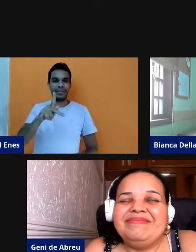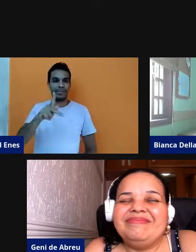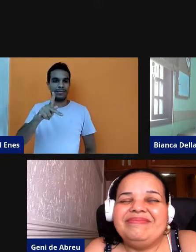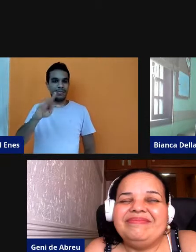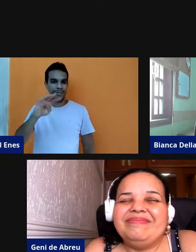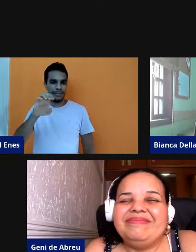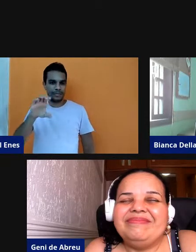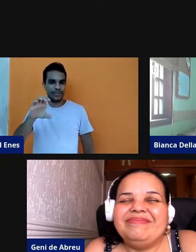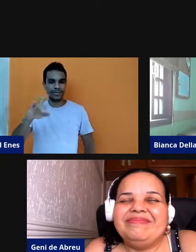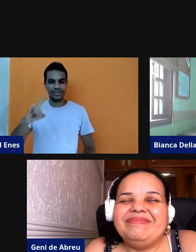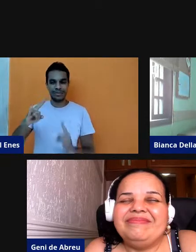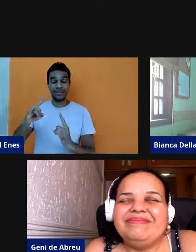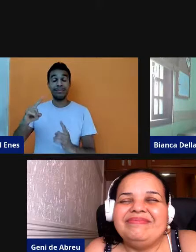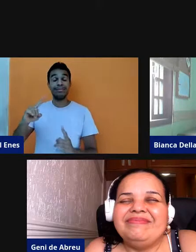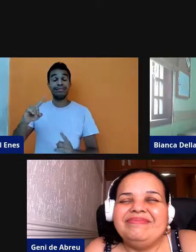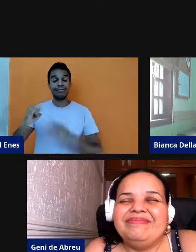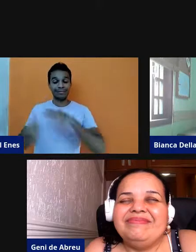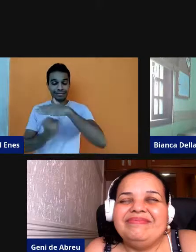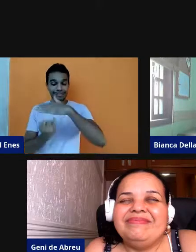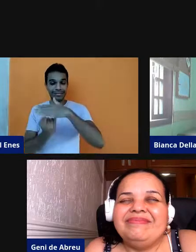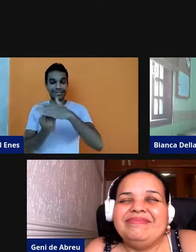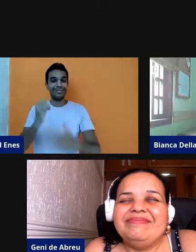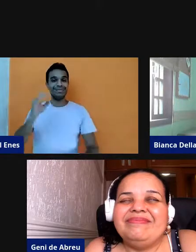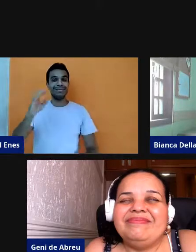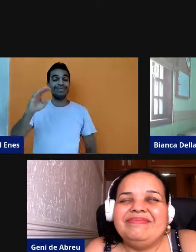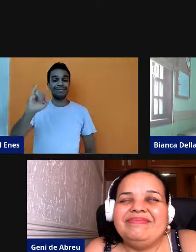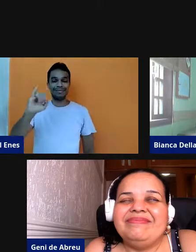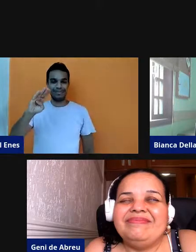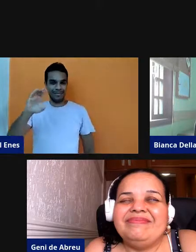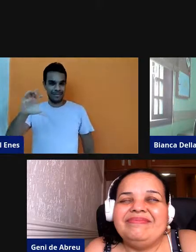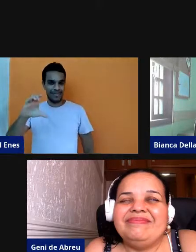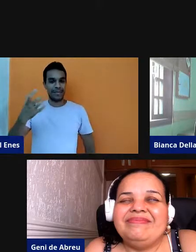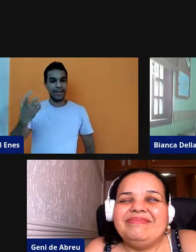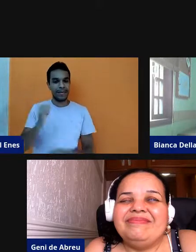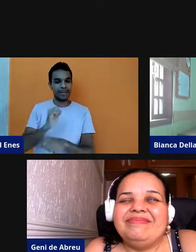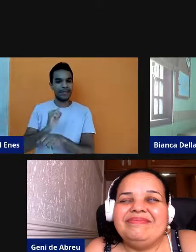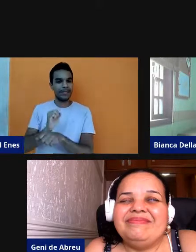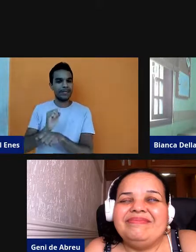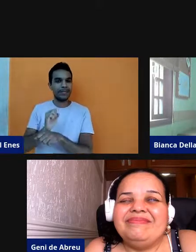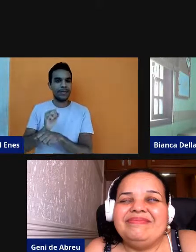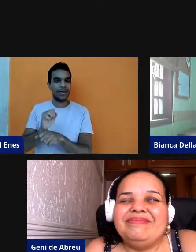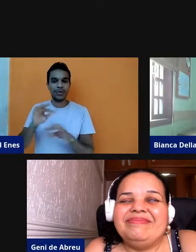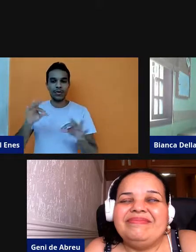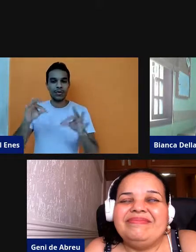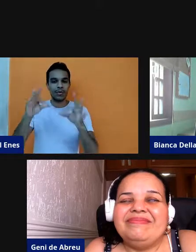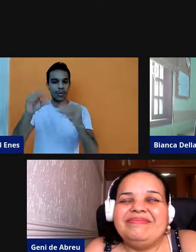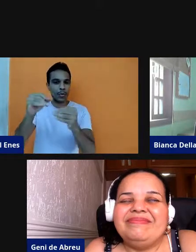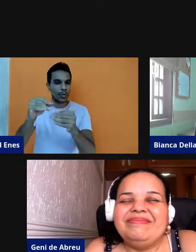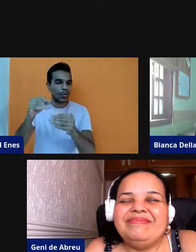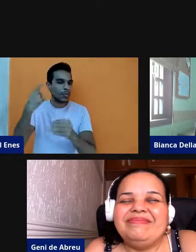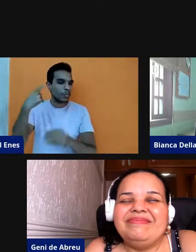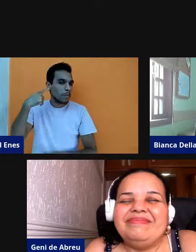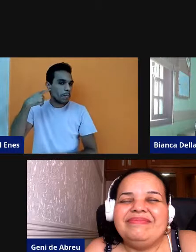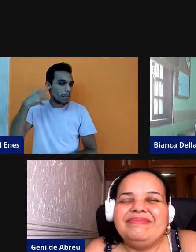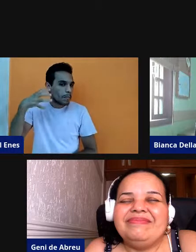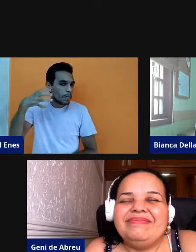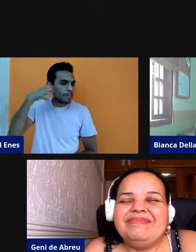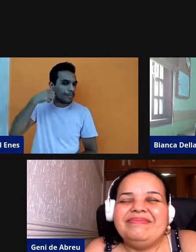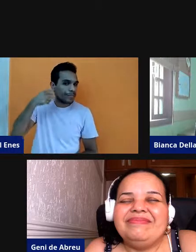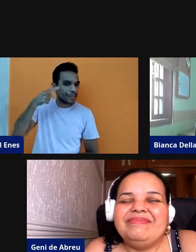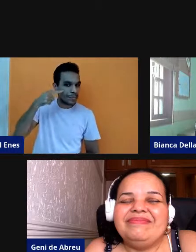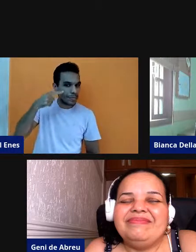Constant. Vou aguardar um pouquinho aí, queria que vocês me dissessem se está todo mundo nos vendo e nos ouvindo bem.